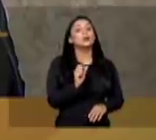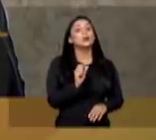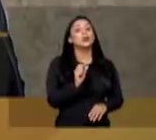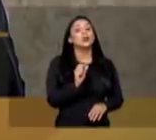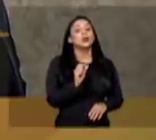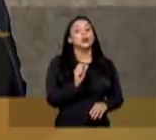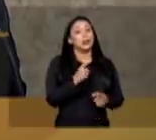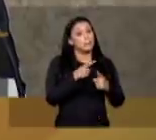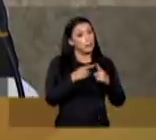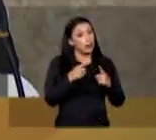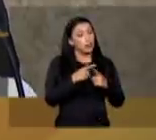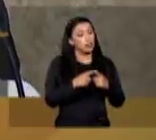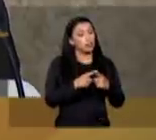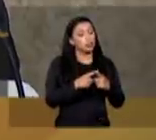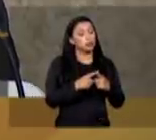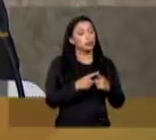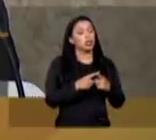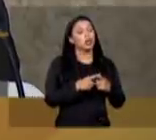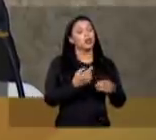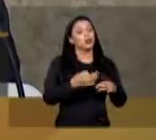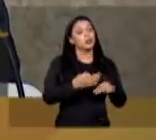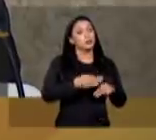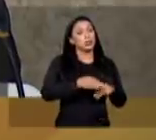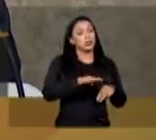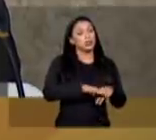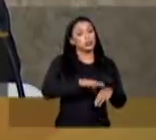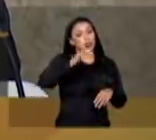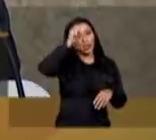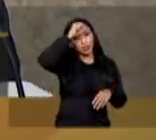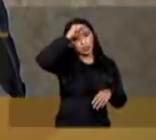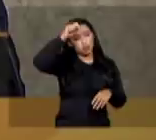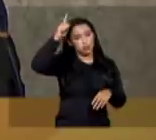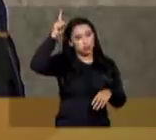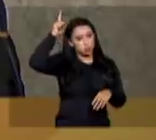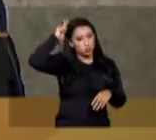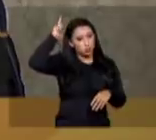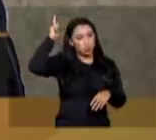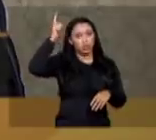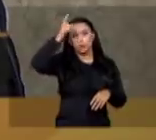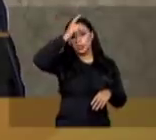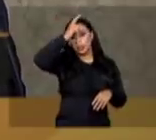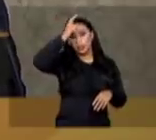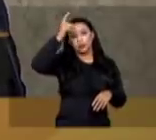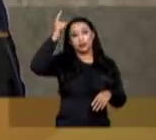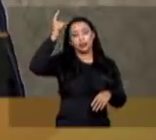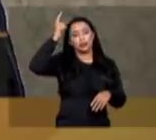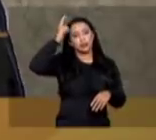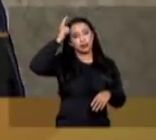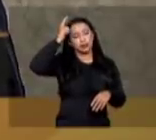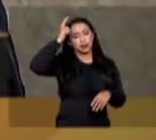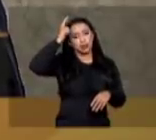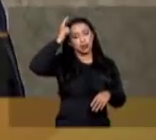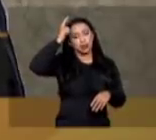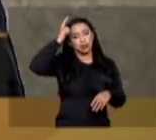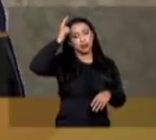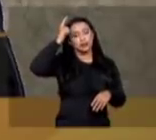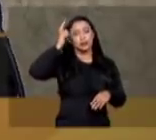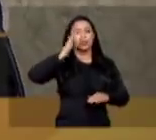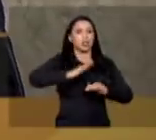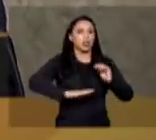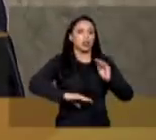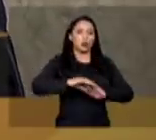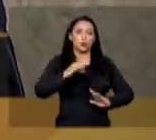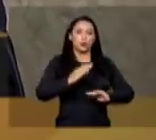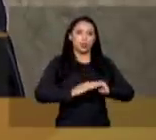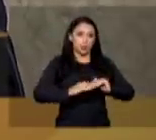vencidos em parte os ministros Alexandre Moraes e Ricardo Lewandowski, que indicavam como competente